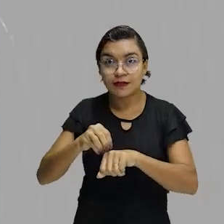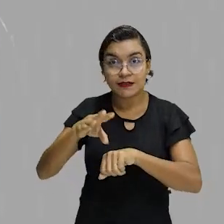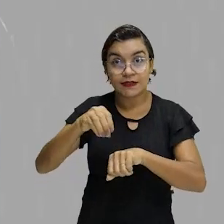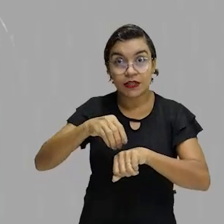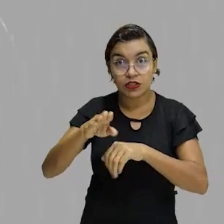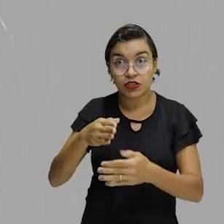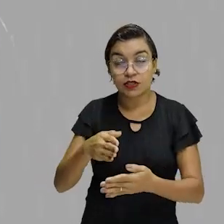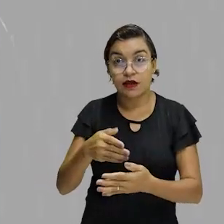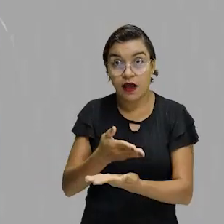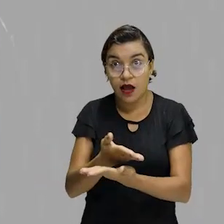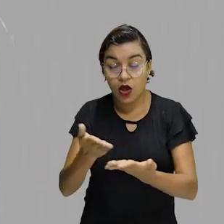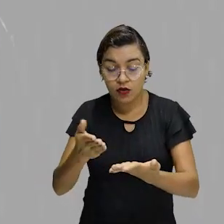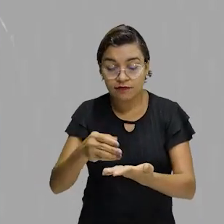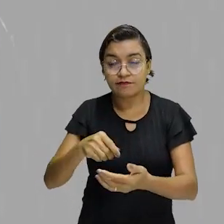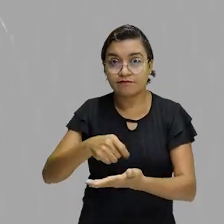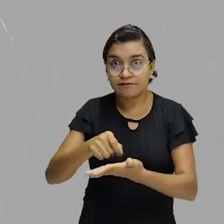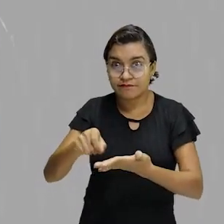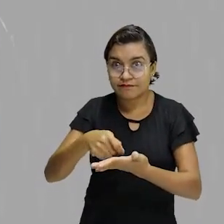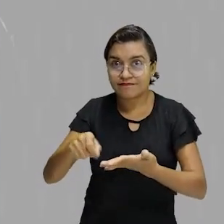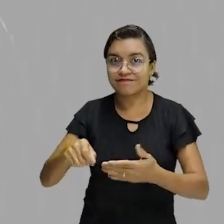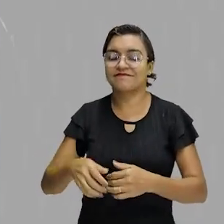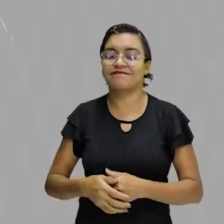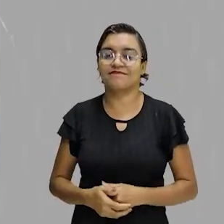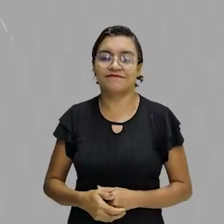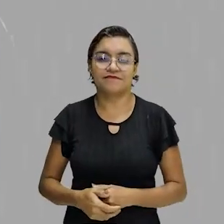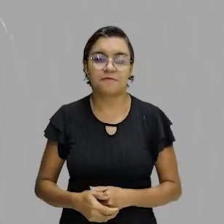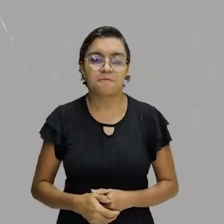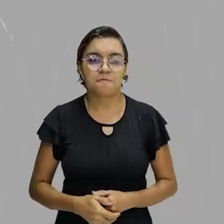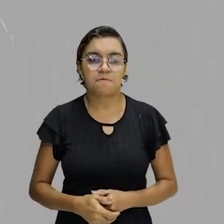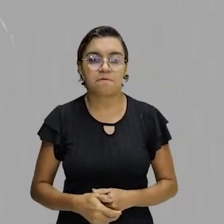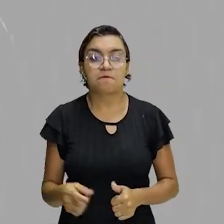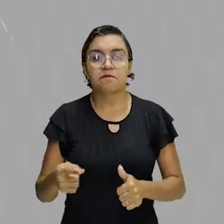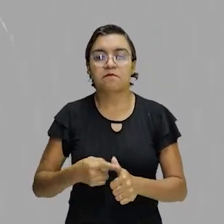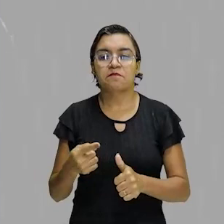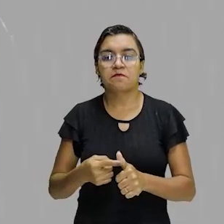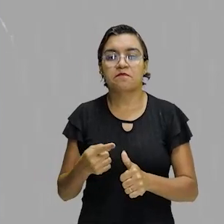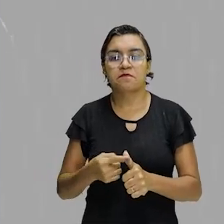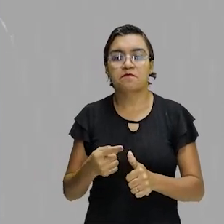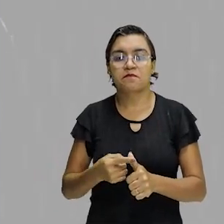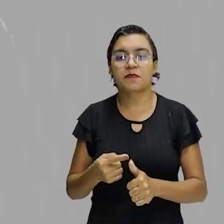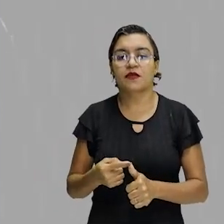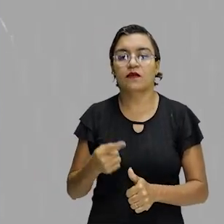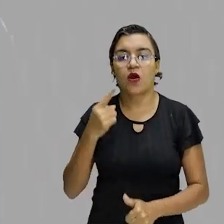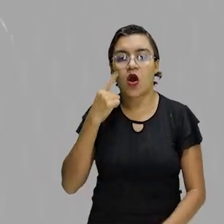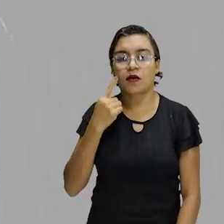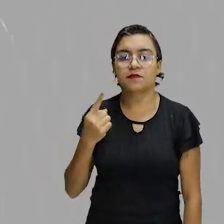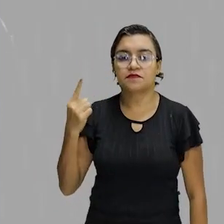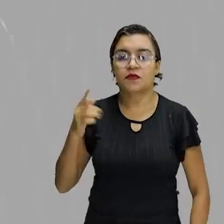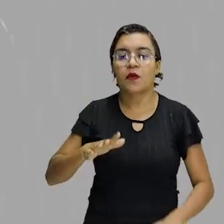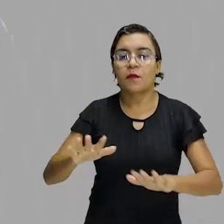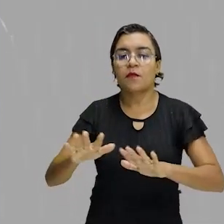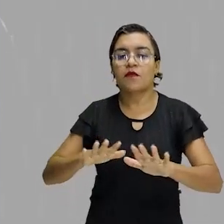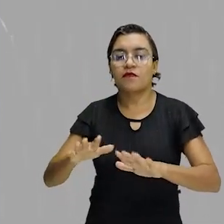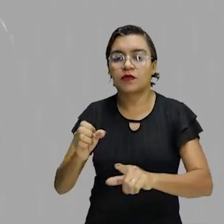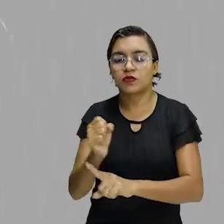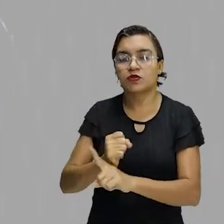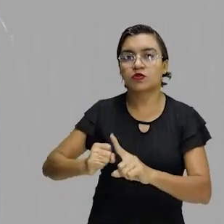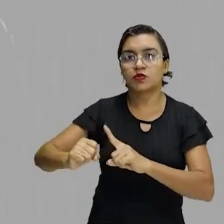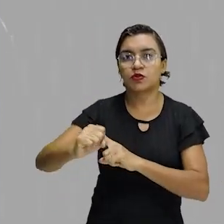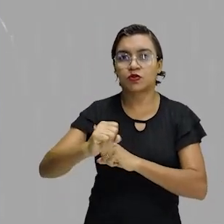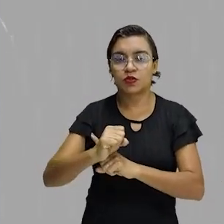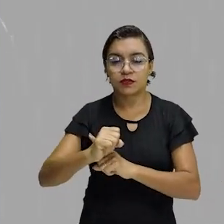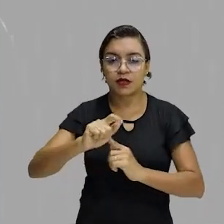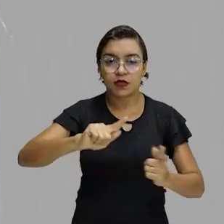eu vou te passar sobre esse conteúdo na aula de hoje. Fechado? Então olha só, primeiro tópico, vamos tratar dos movimentos sociais